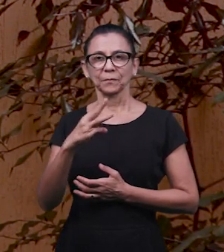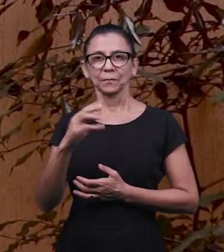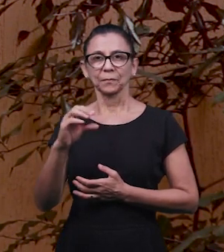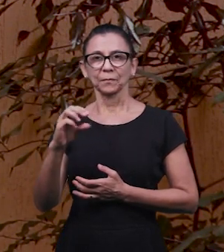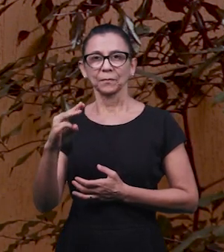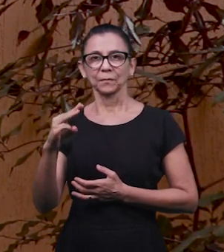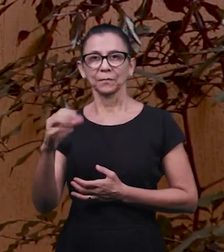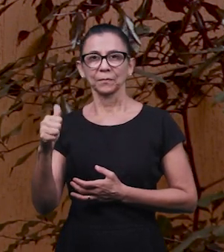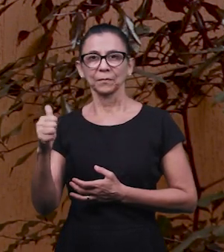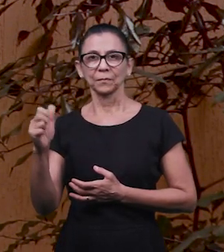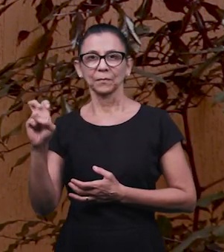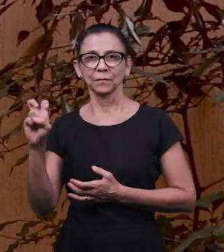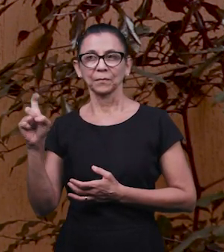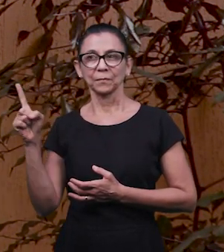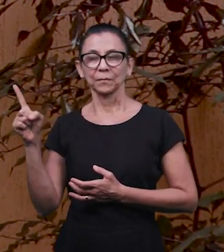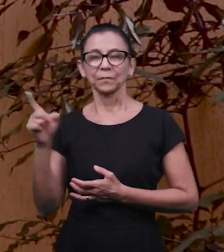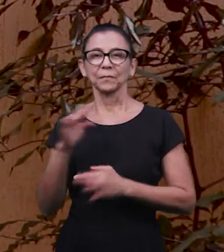o estudo?